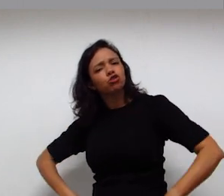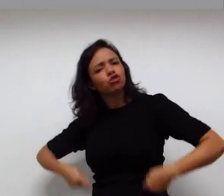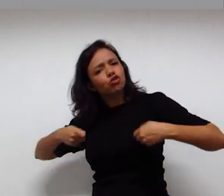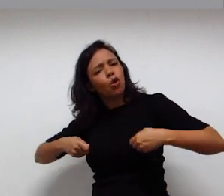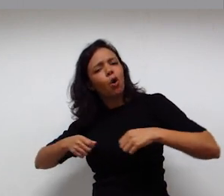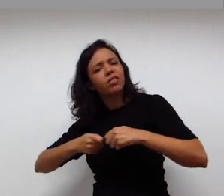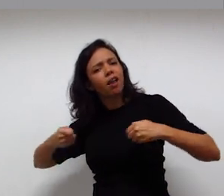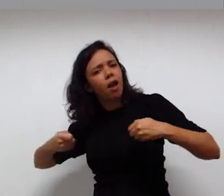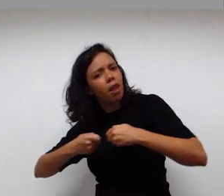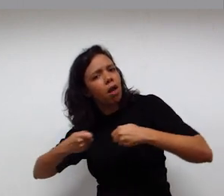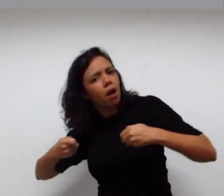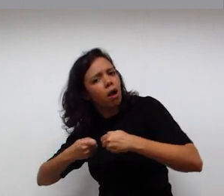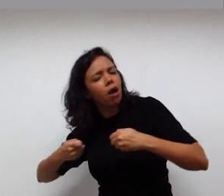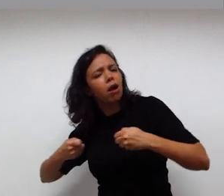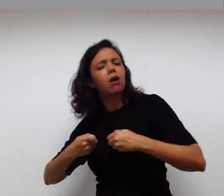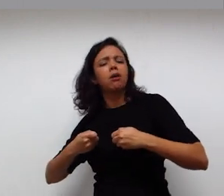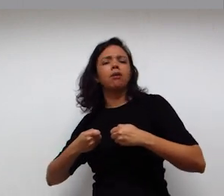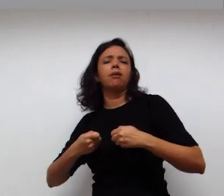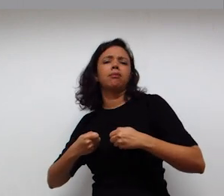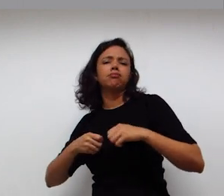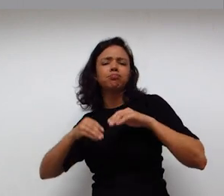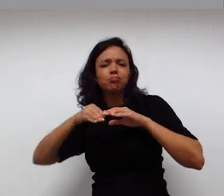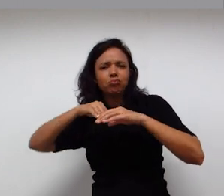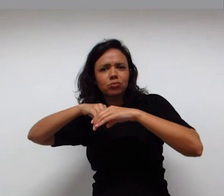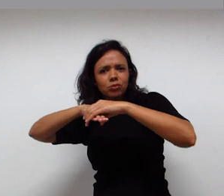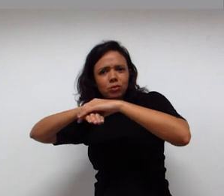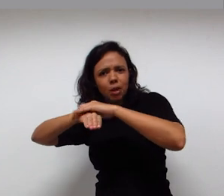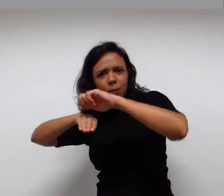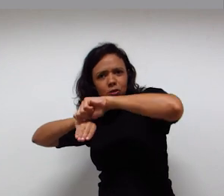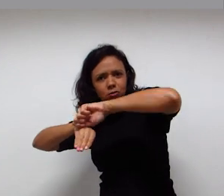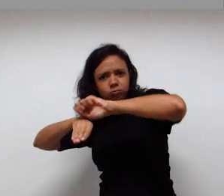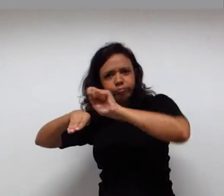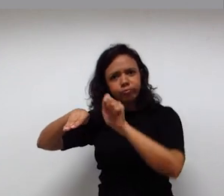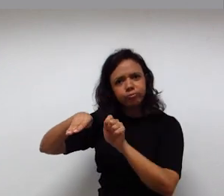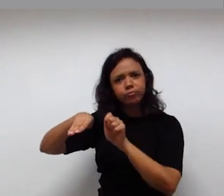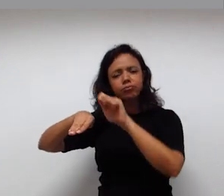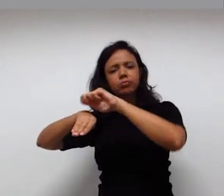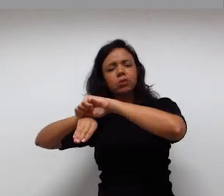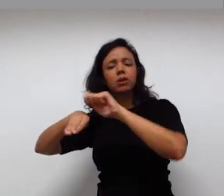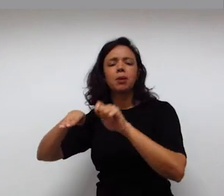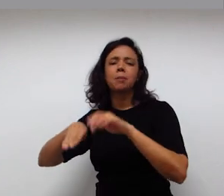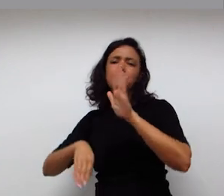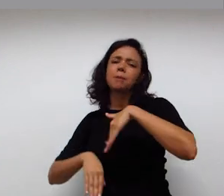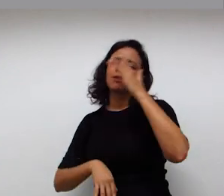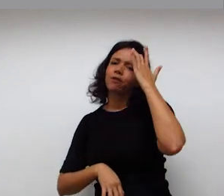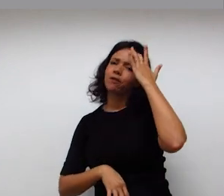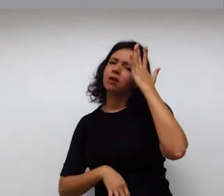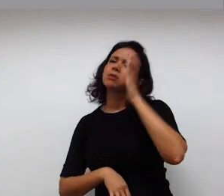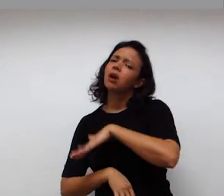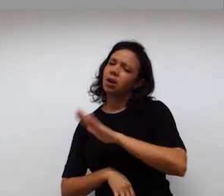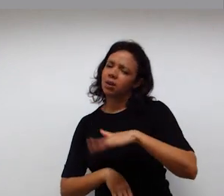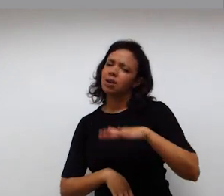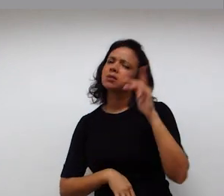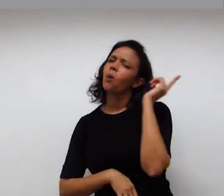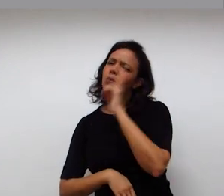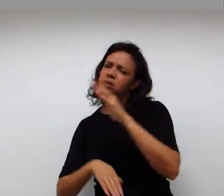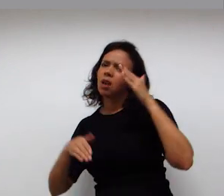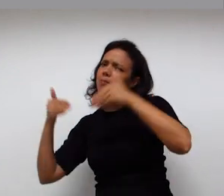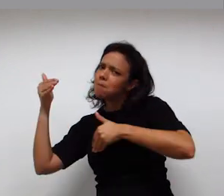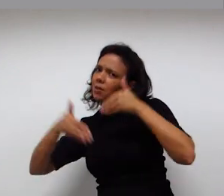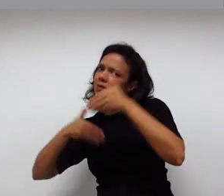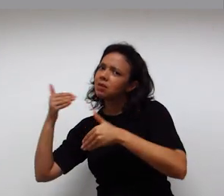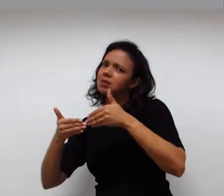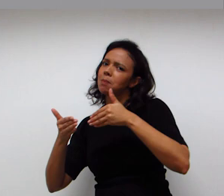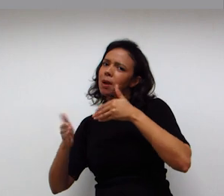elástico, por exemplo, sapatos com velcro, porque aí vai facilitar que a criança consiga, de fato, participar mais dessa atividade